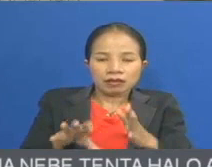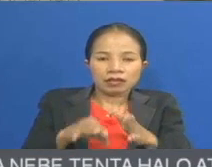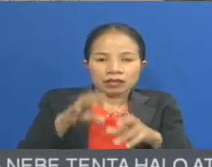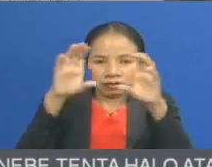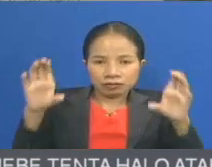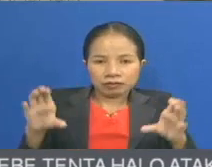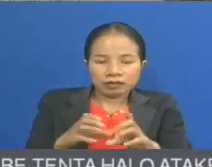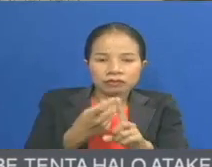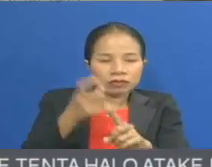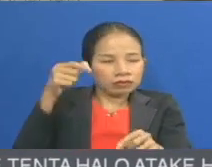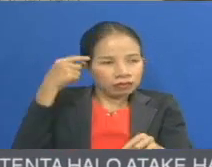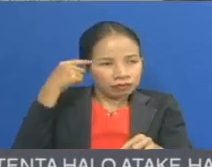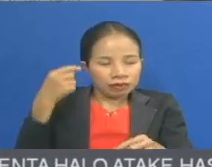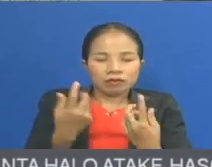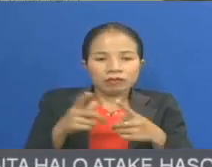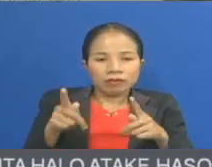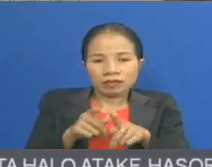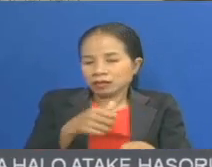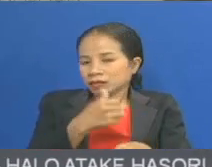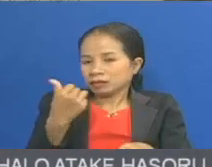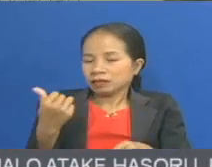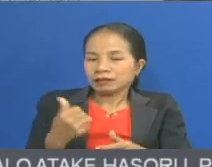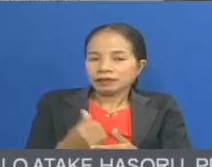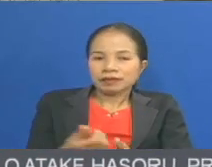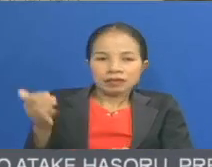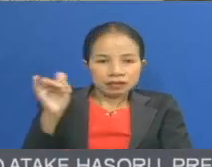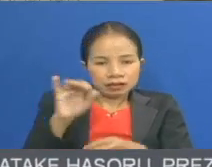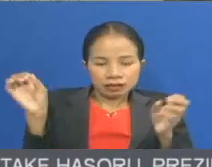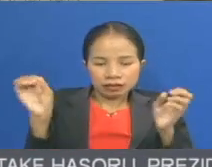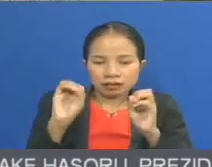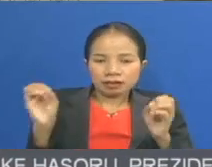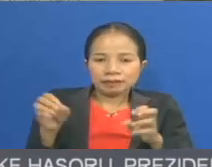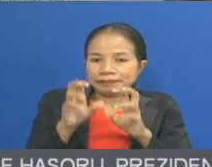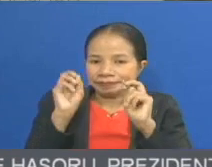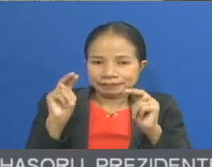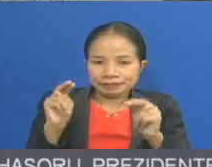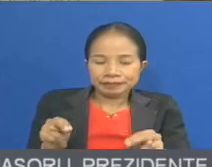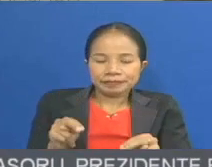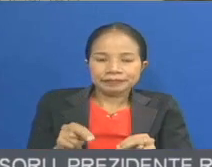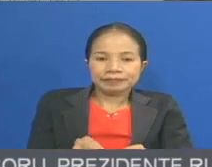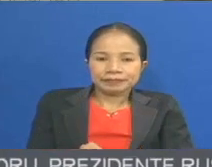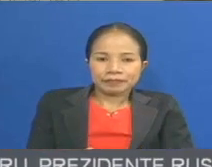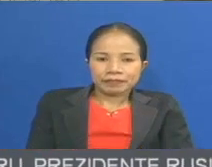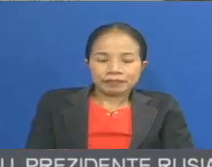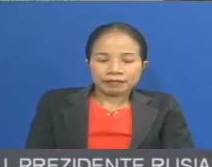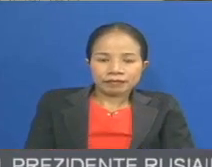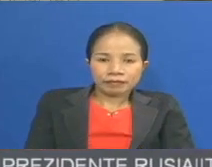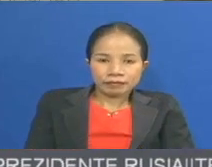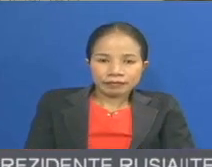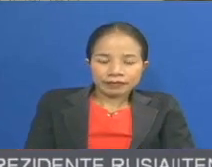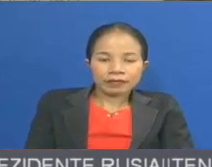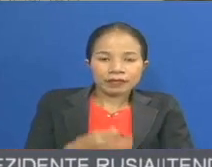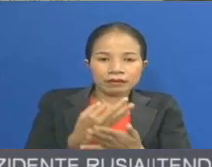O investidor Sira Balo, Sira, lá precisa incentivo